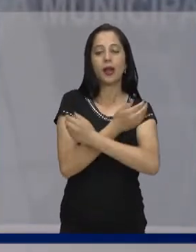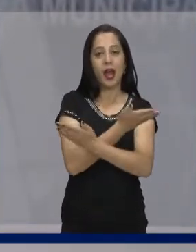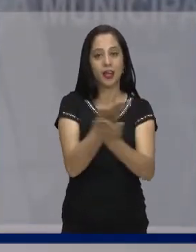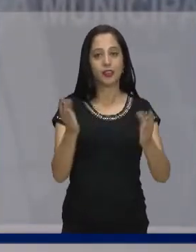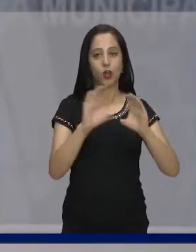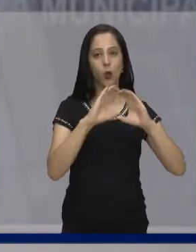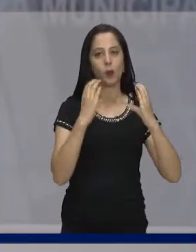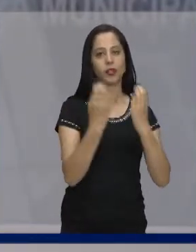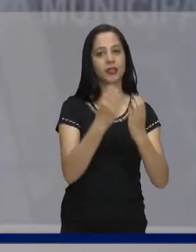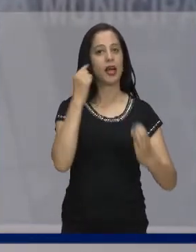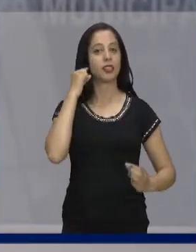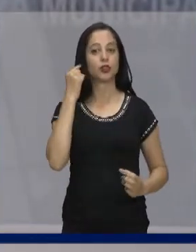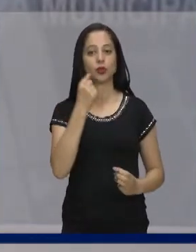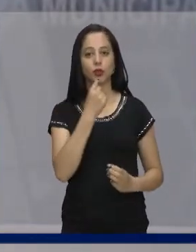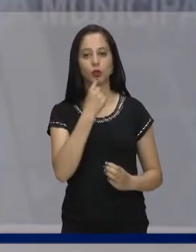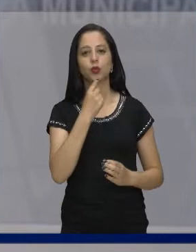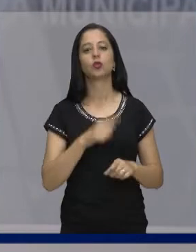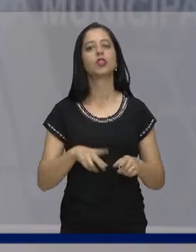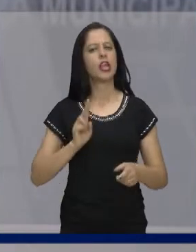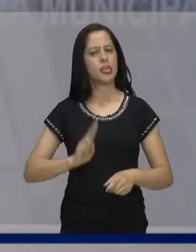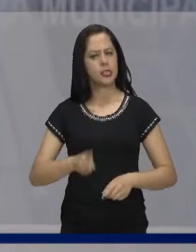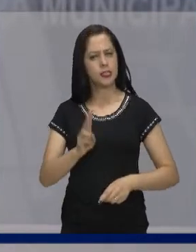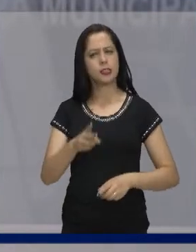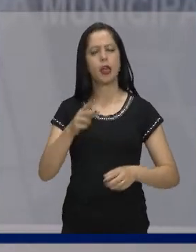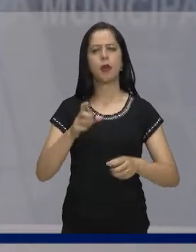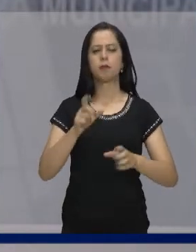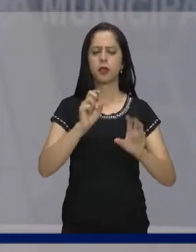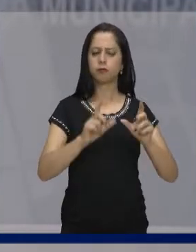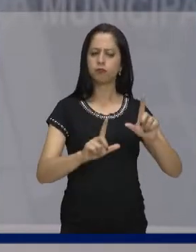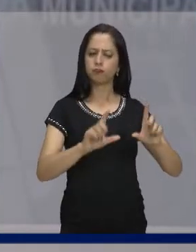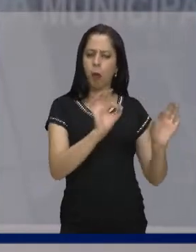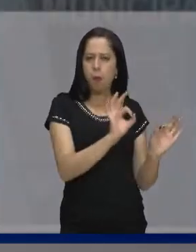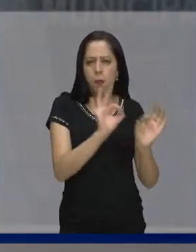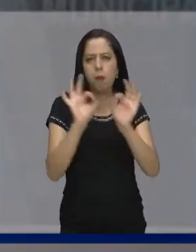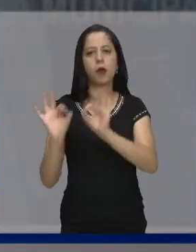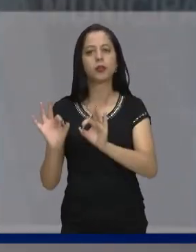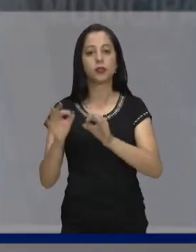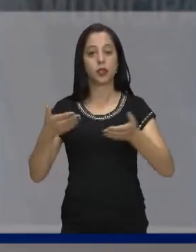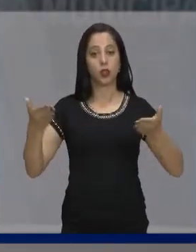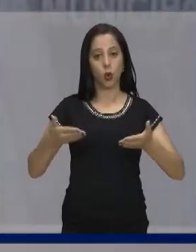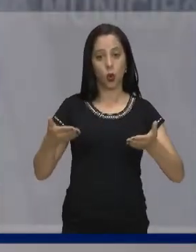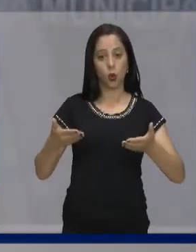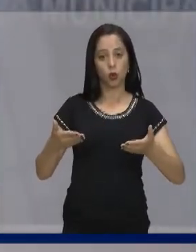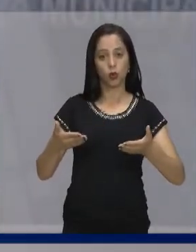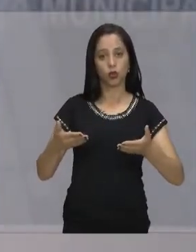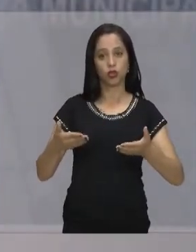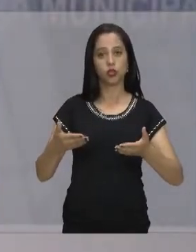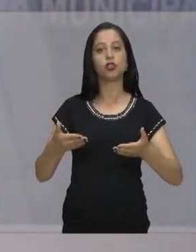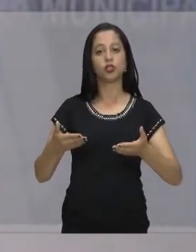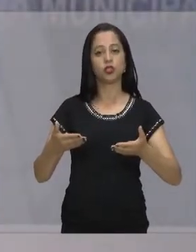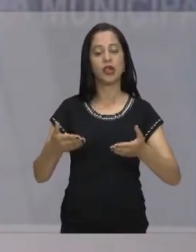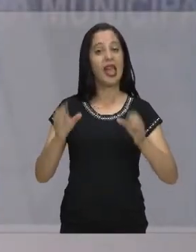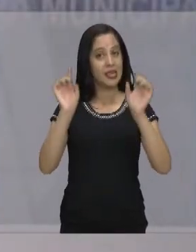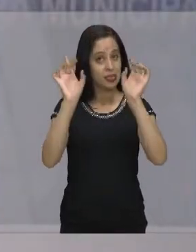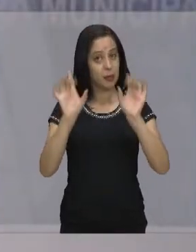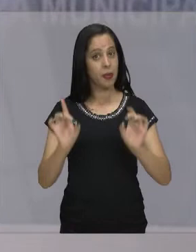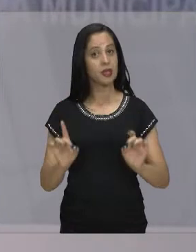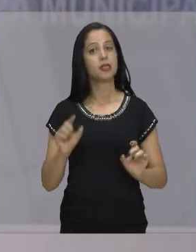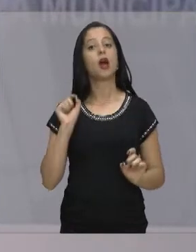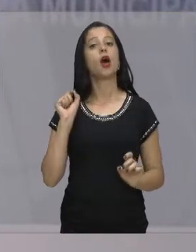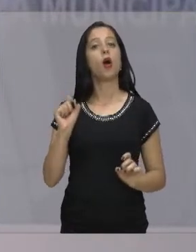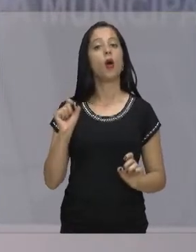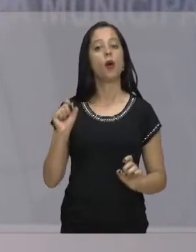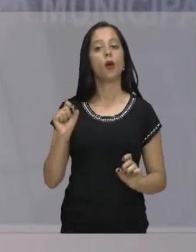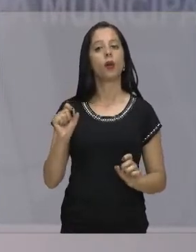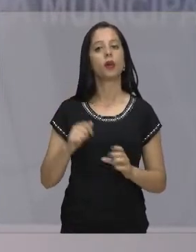comunidade dos surdos, que nos prestigia também. E hoje aqui, senhor presidente, de forma muito, mas muito especial,